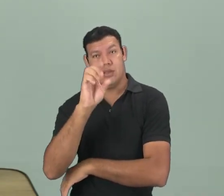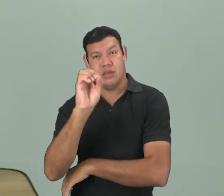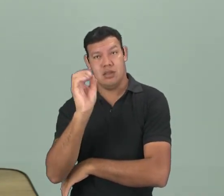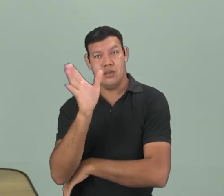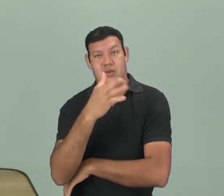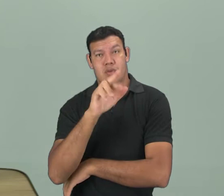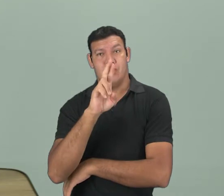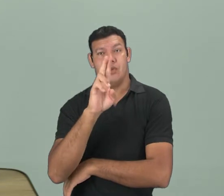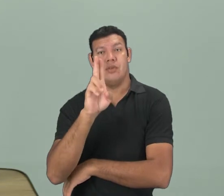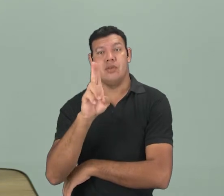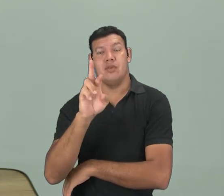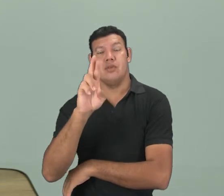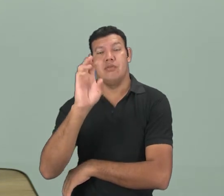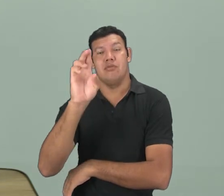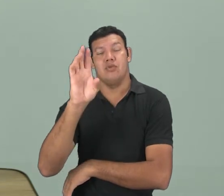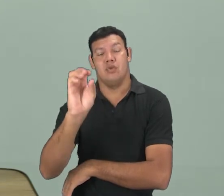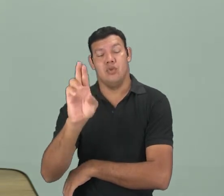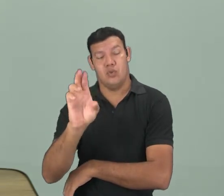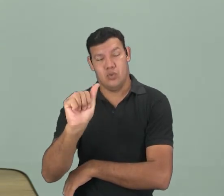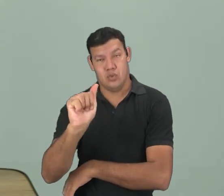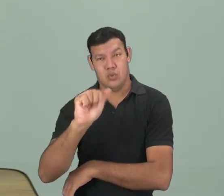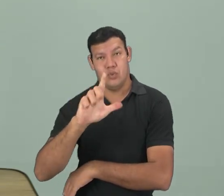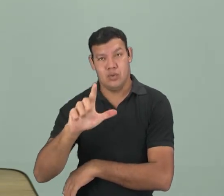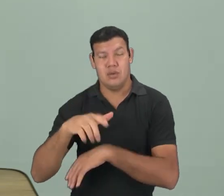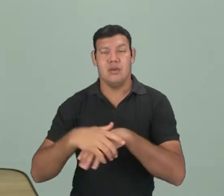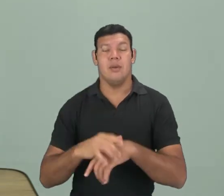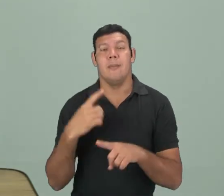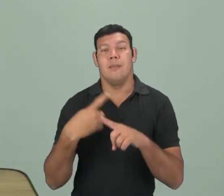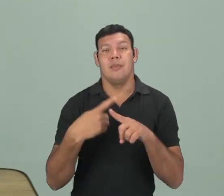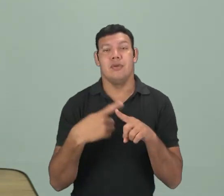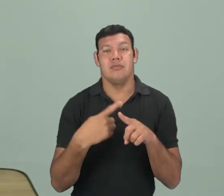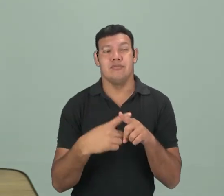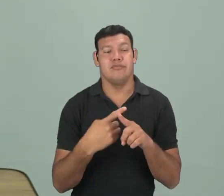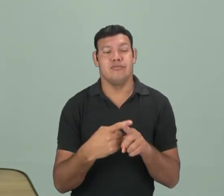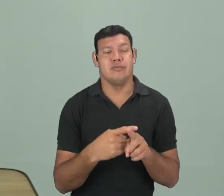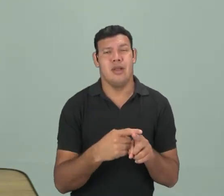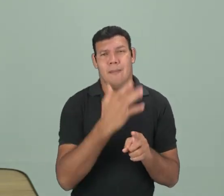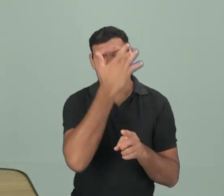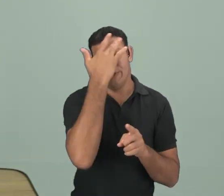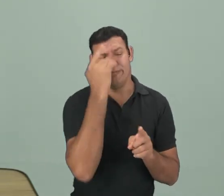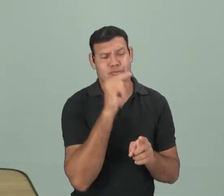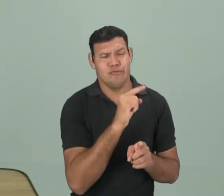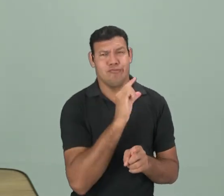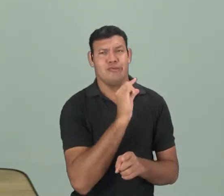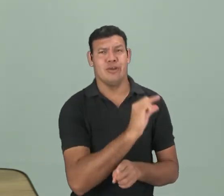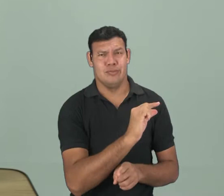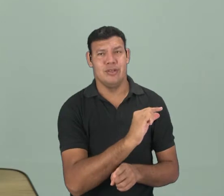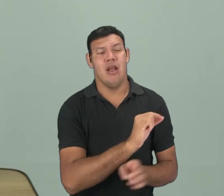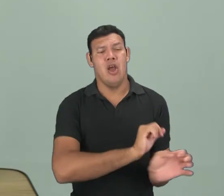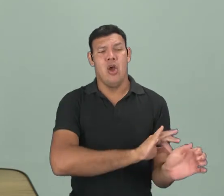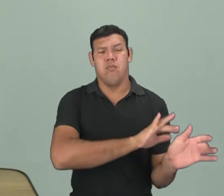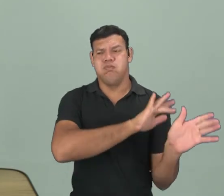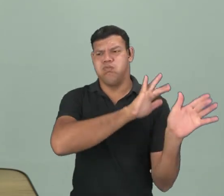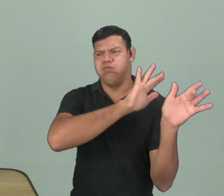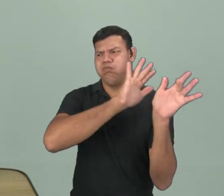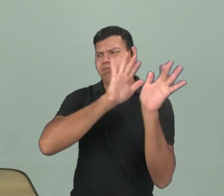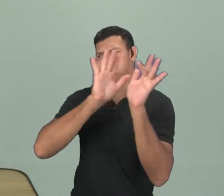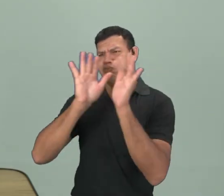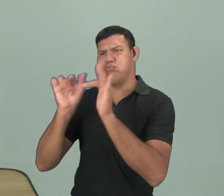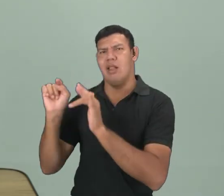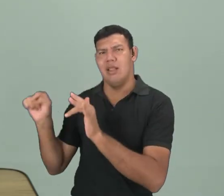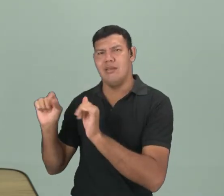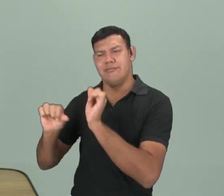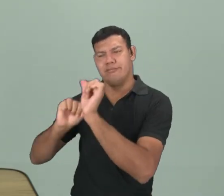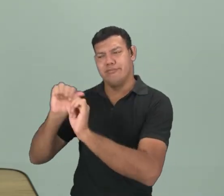lá, pouquíssimas pessoas e vieram para a cidade em busca de melhores condições de vida e de emprego também, como eu já tinha